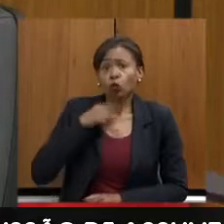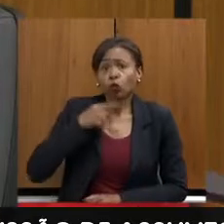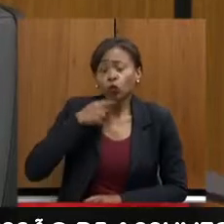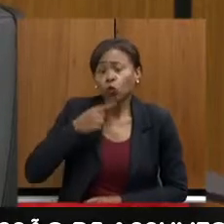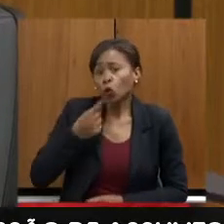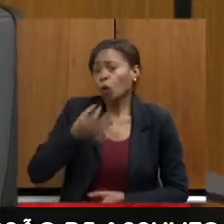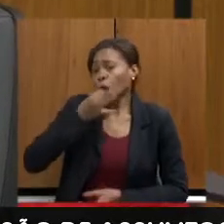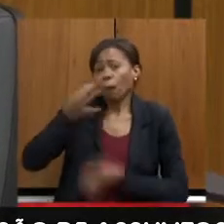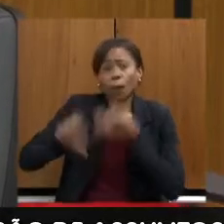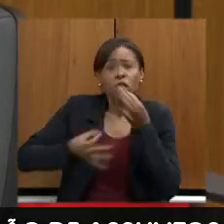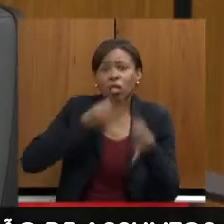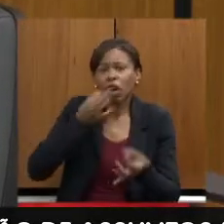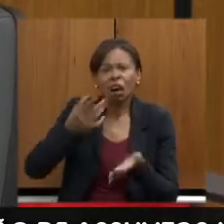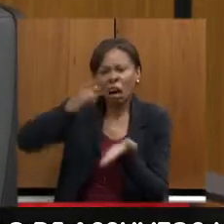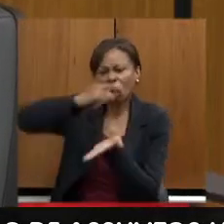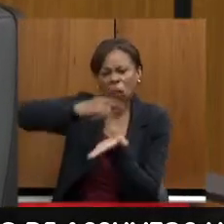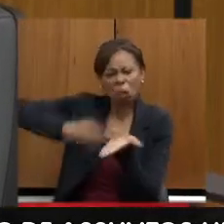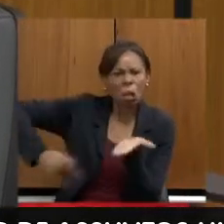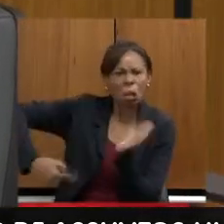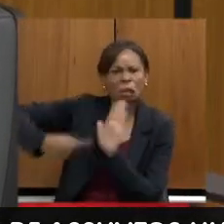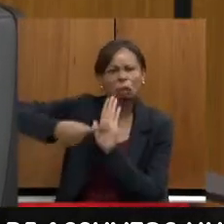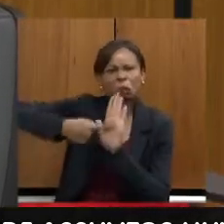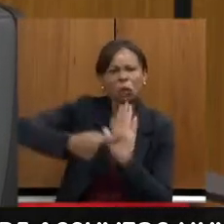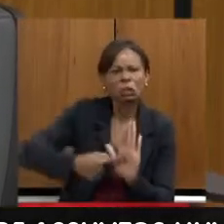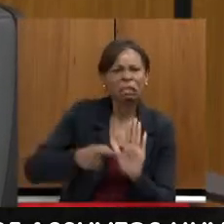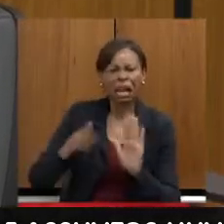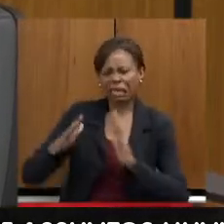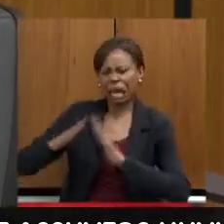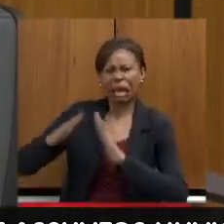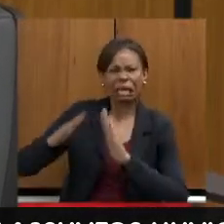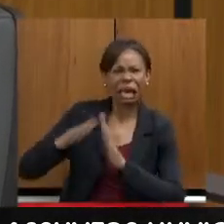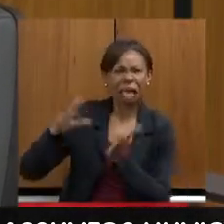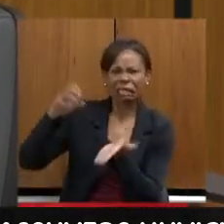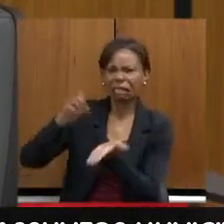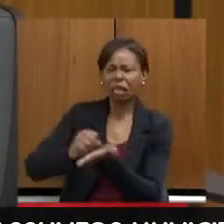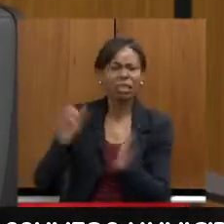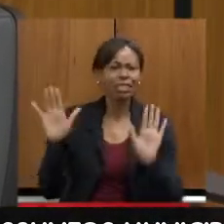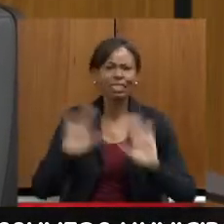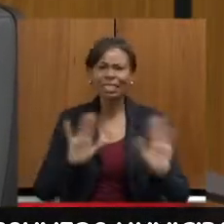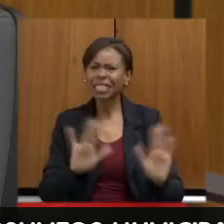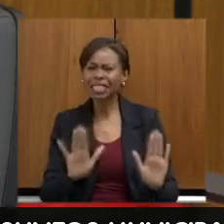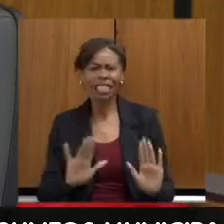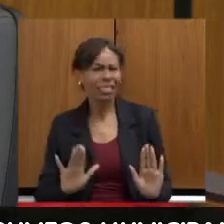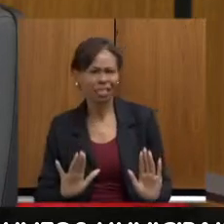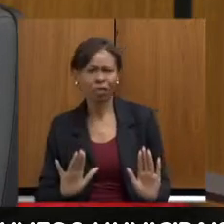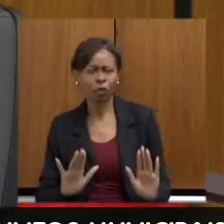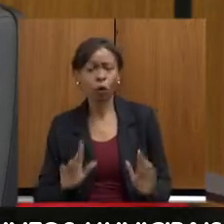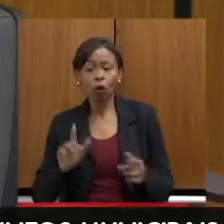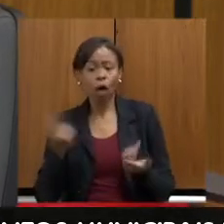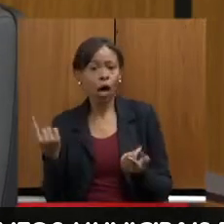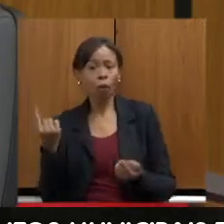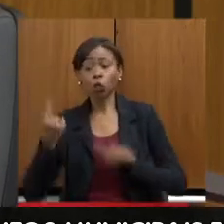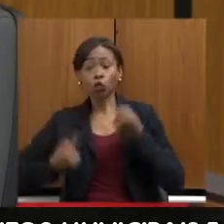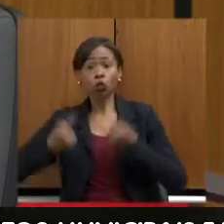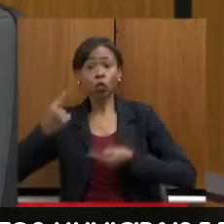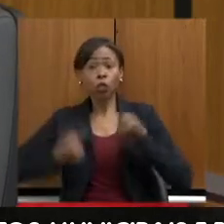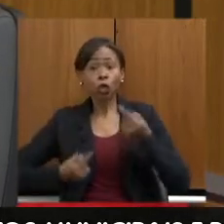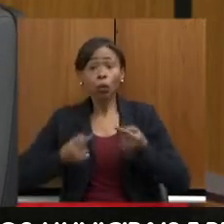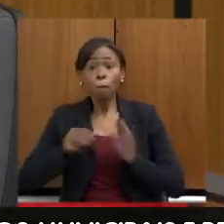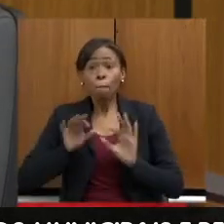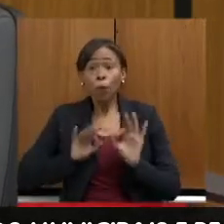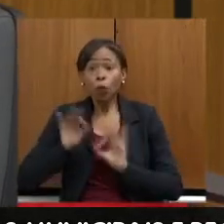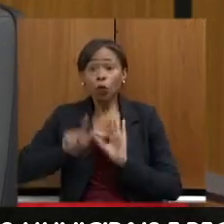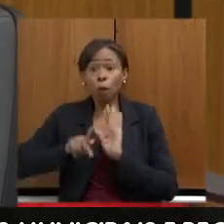os seus esclarecimentos não precisa levar documento da casa de ninguém e não precisa tentar transformar uma discussão de um projeto do